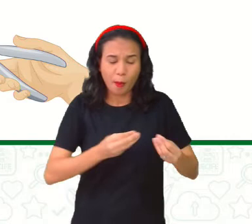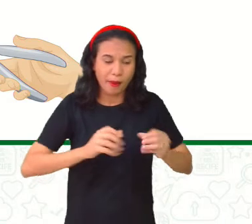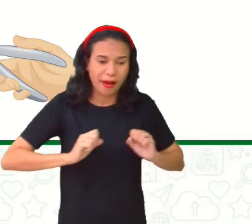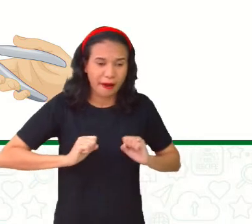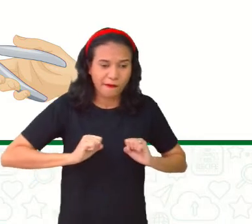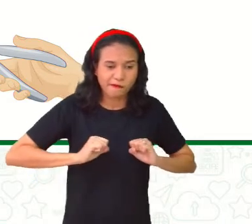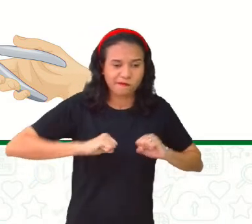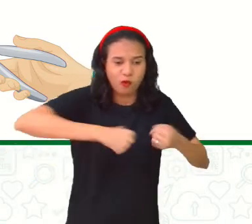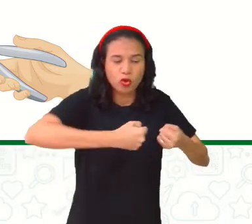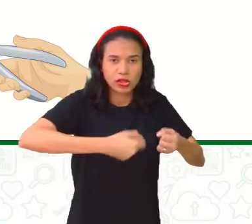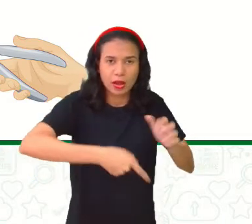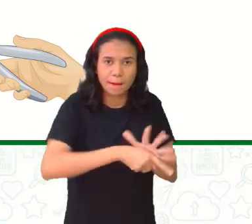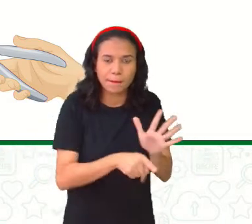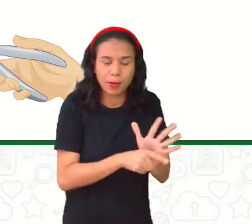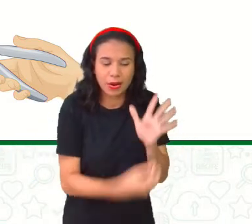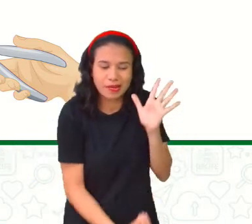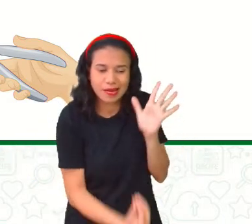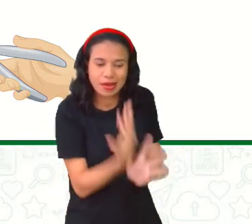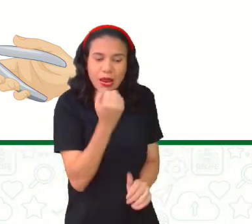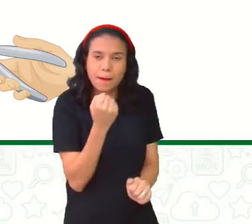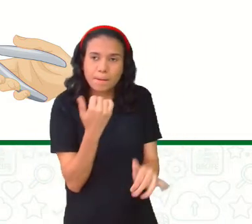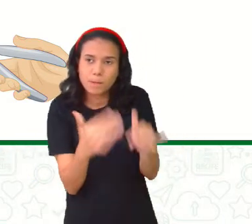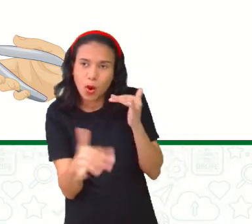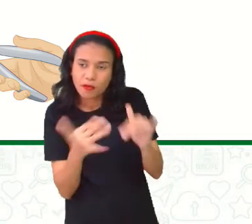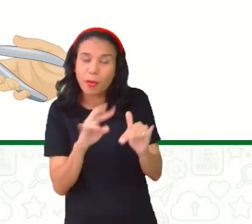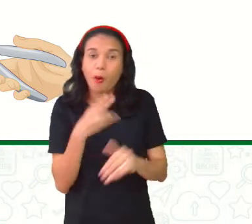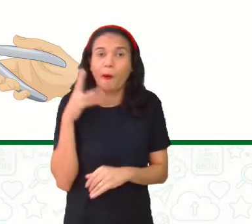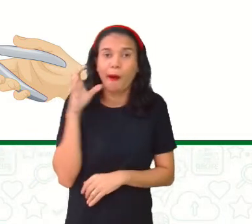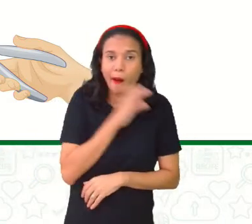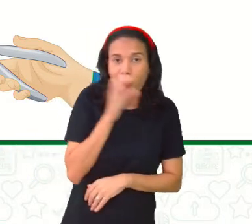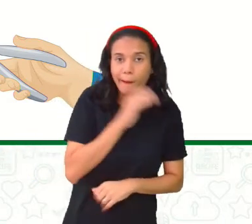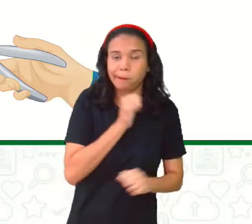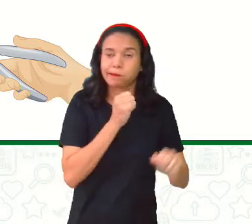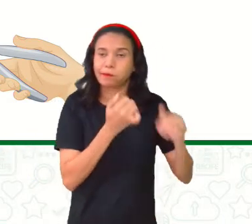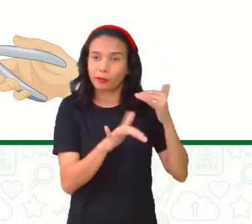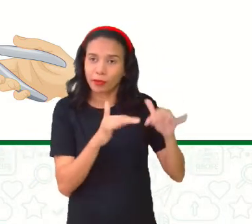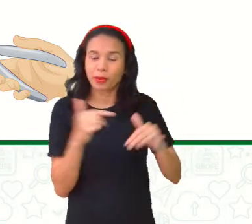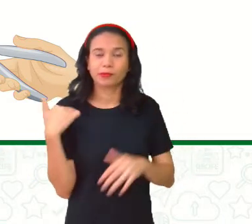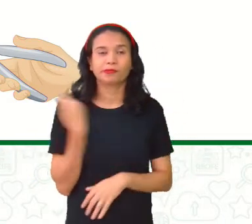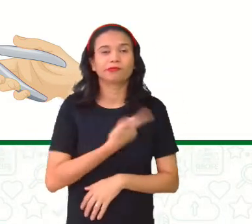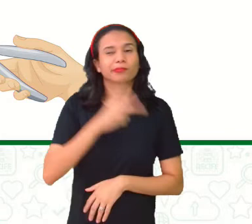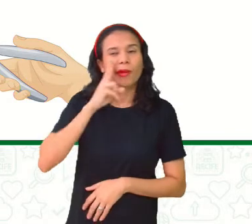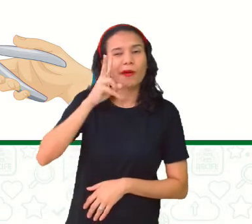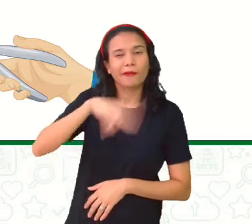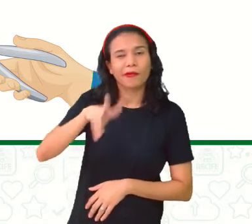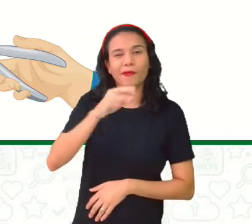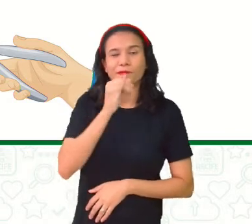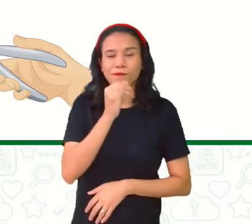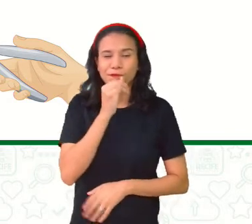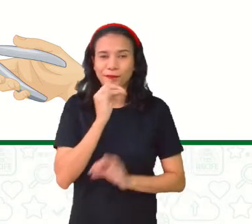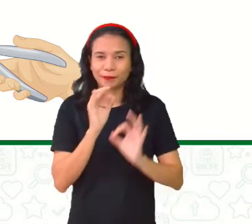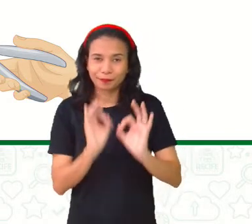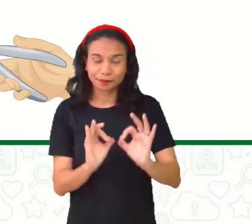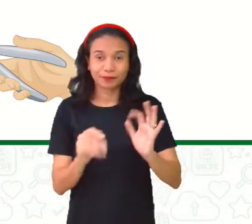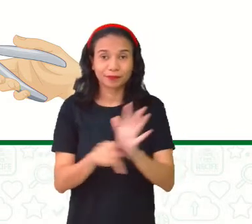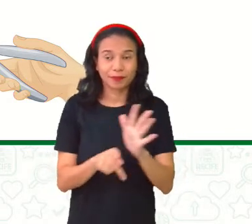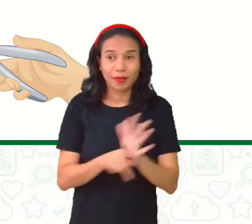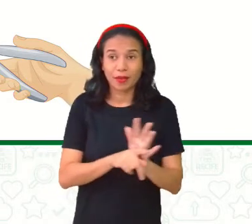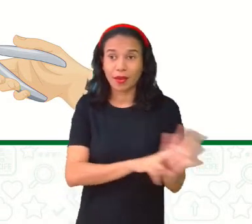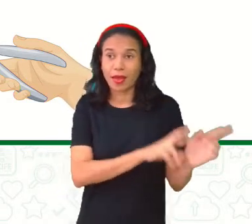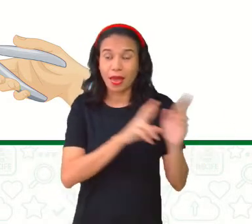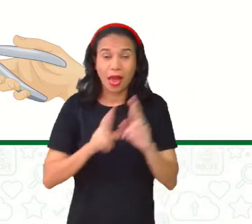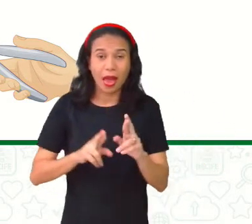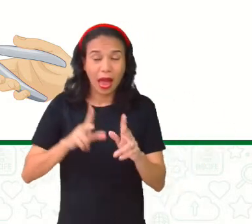de produzir um movimento ou acelerar um movimento. A gente vai ver um exemplo já já disso, tá? A